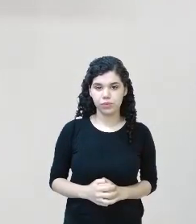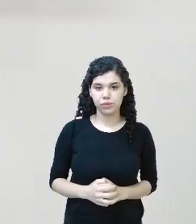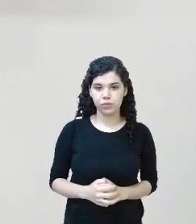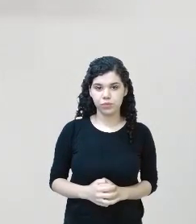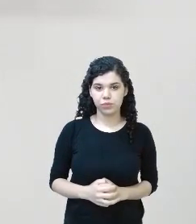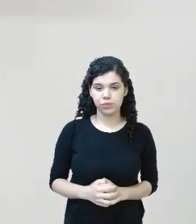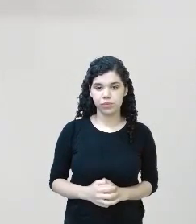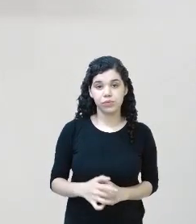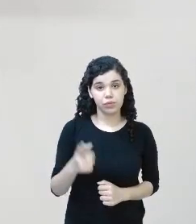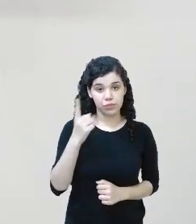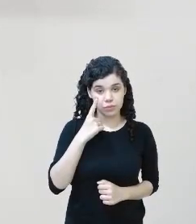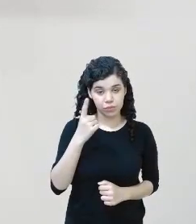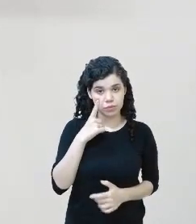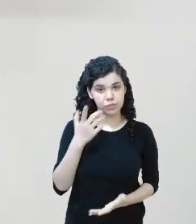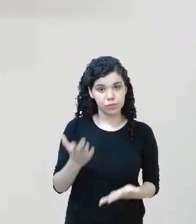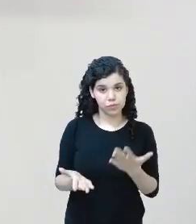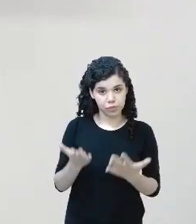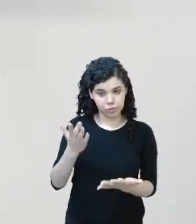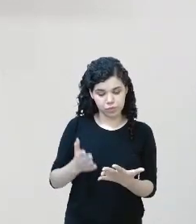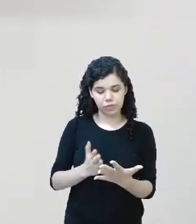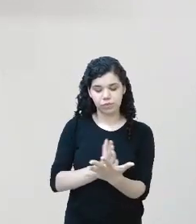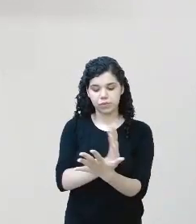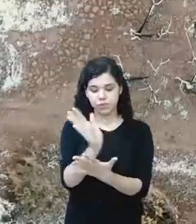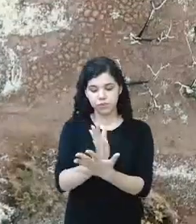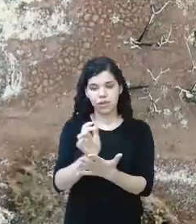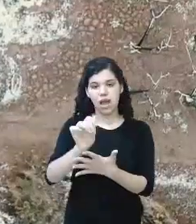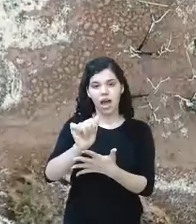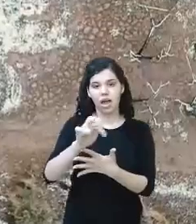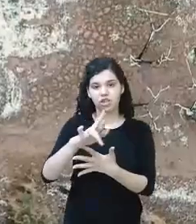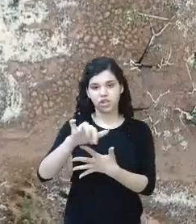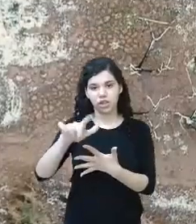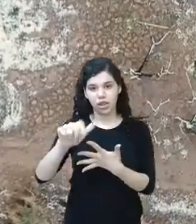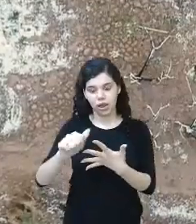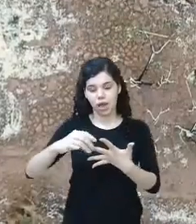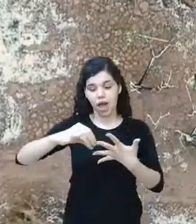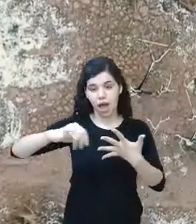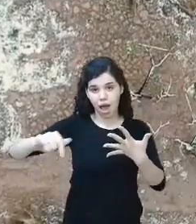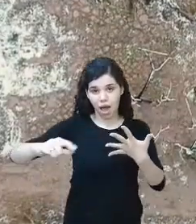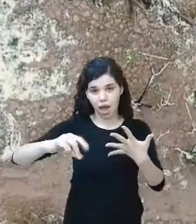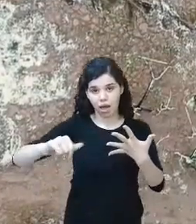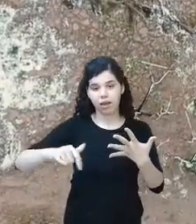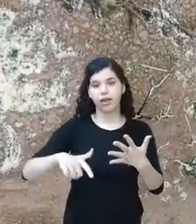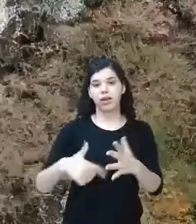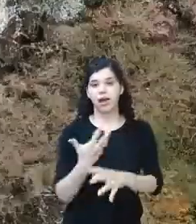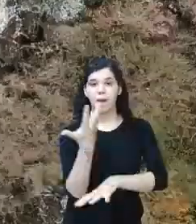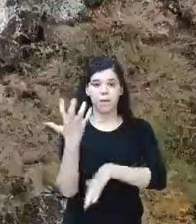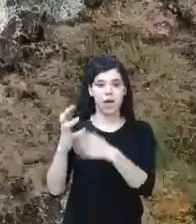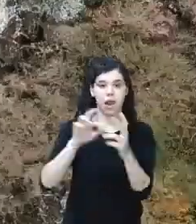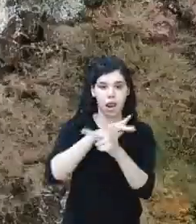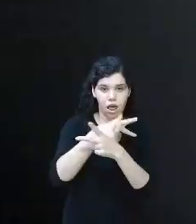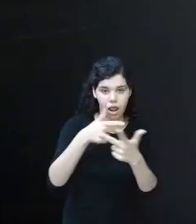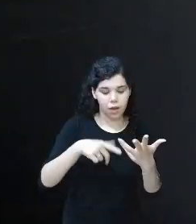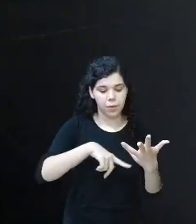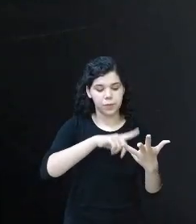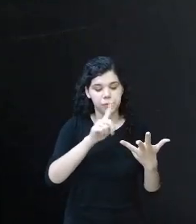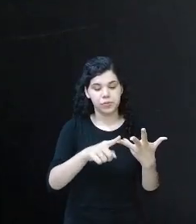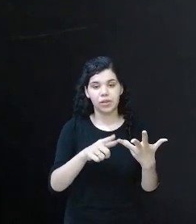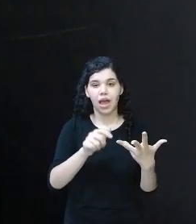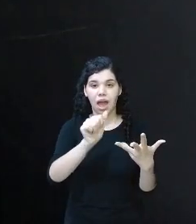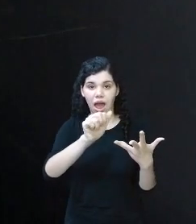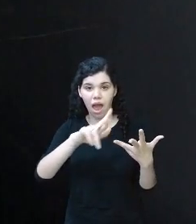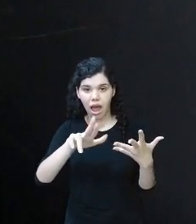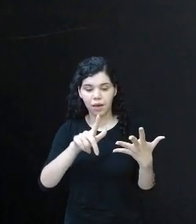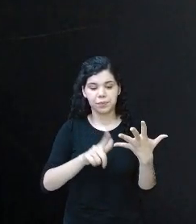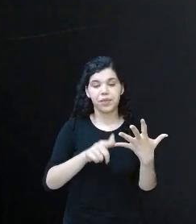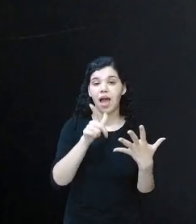Equilíbrio entre os elementos, argila, areia, matéria orgânica, ar e água. São os elementos que eu falei há